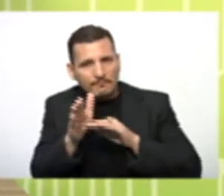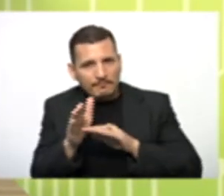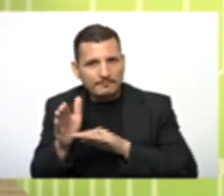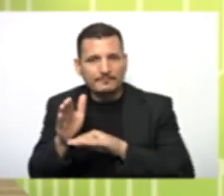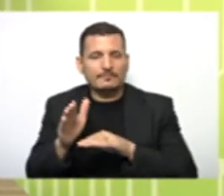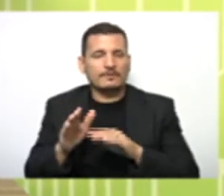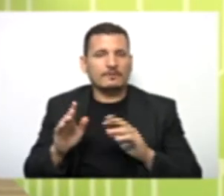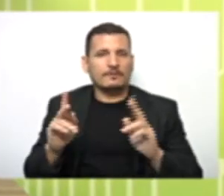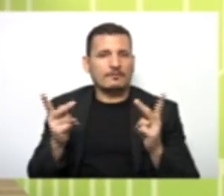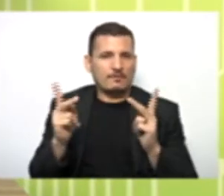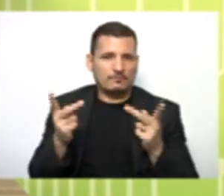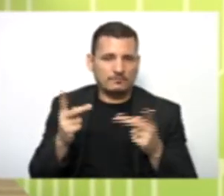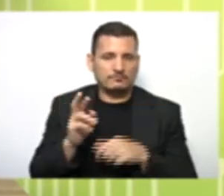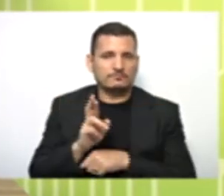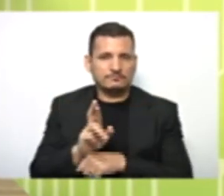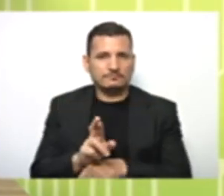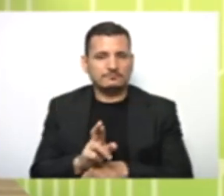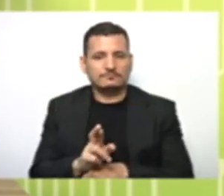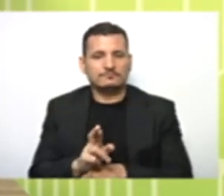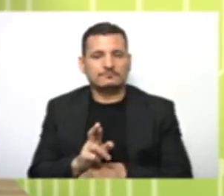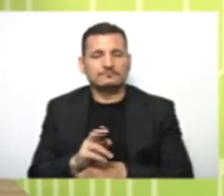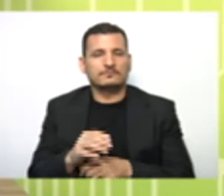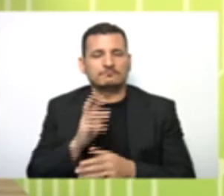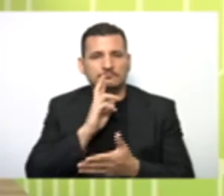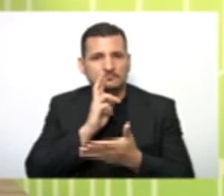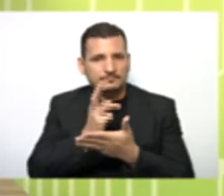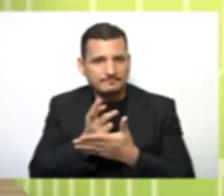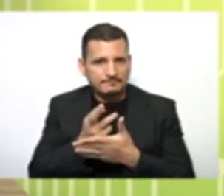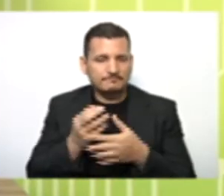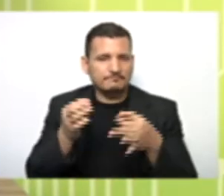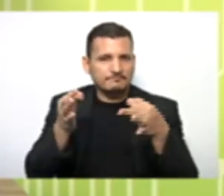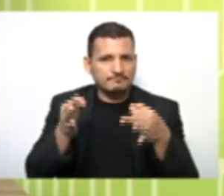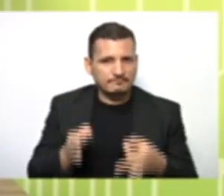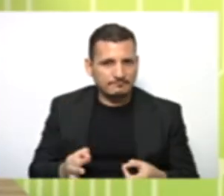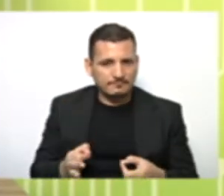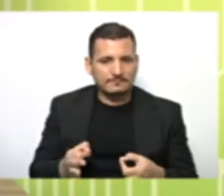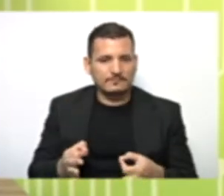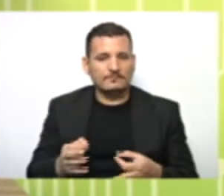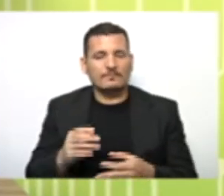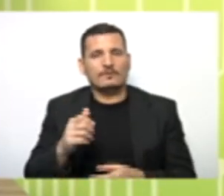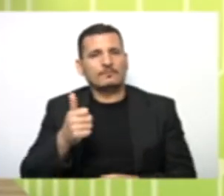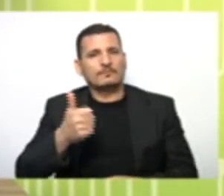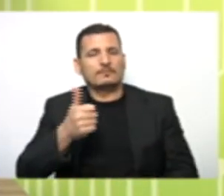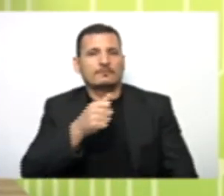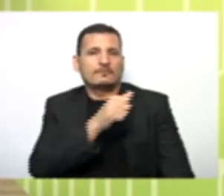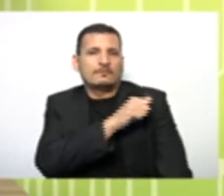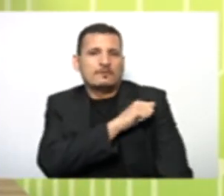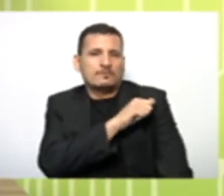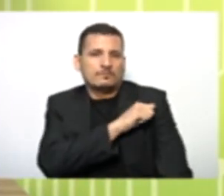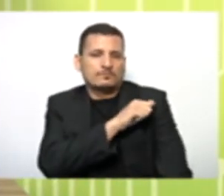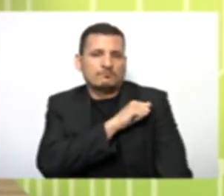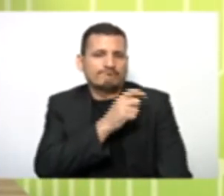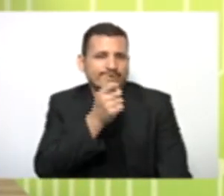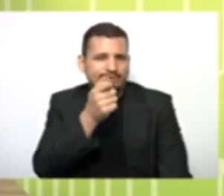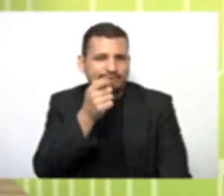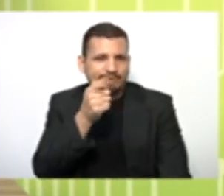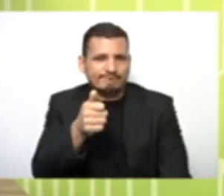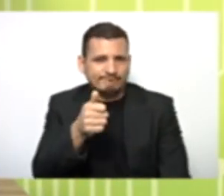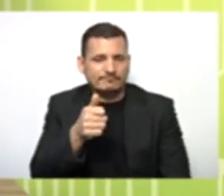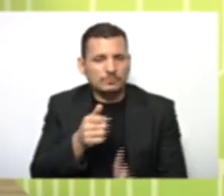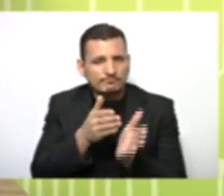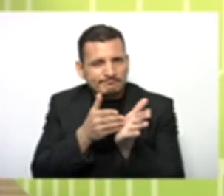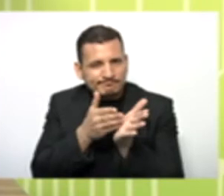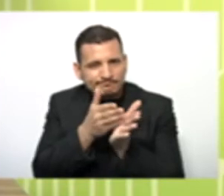recursos de hardware, ok? Então, resposta correta. E da primeira aluna foi quase, seguiu a